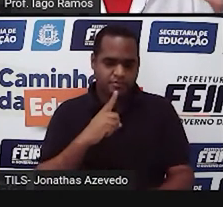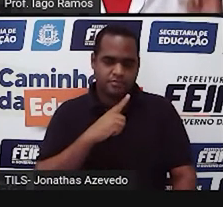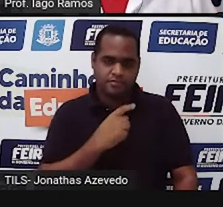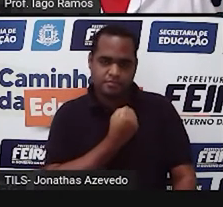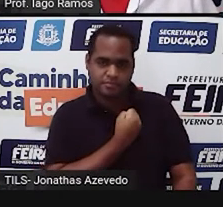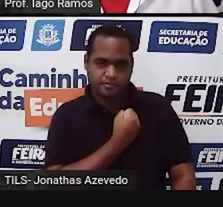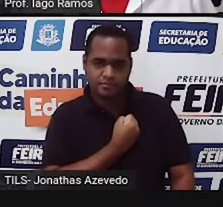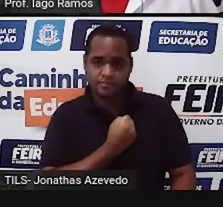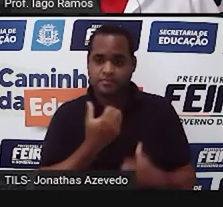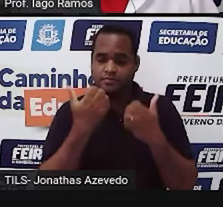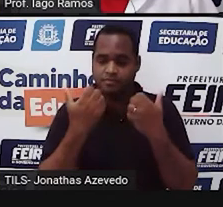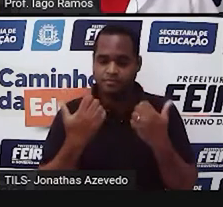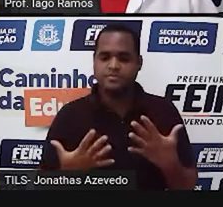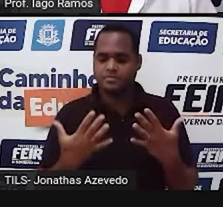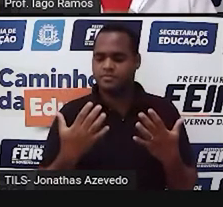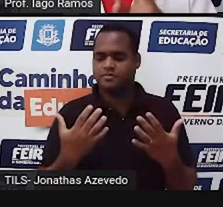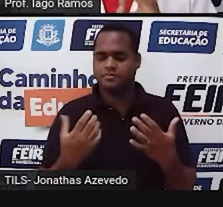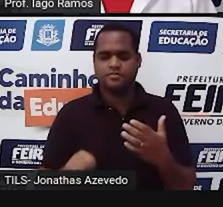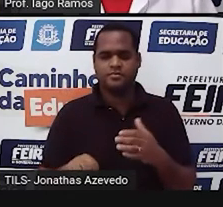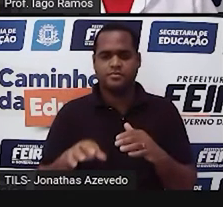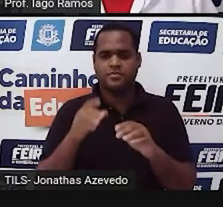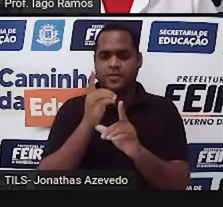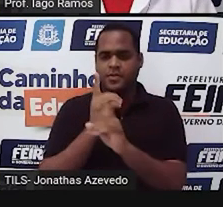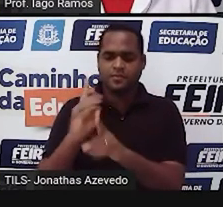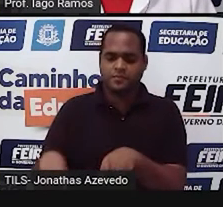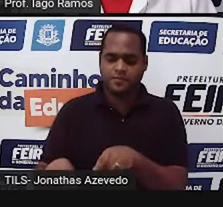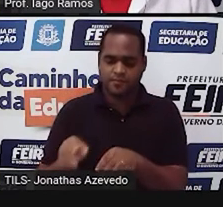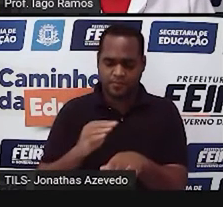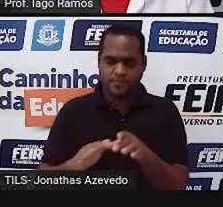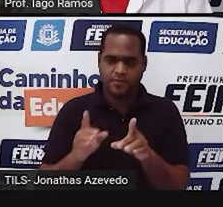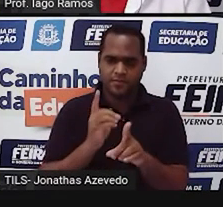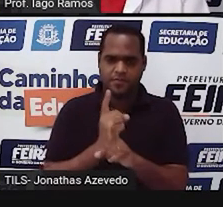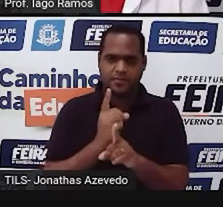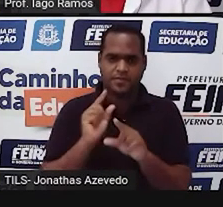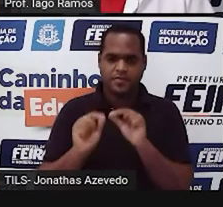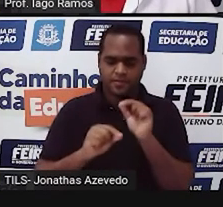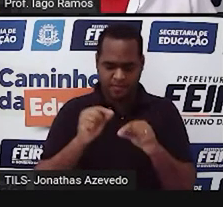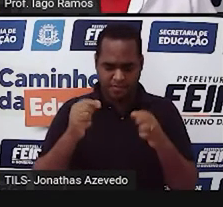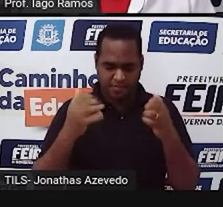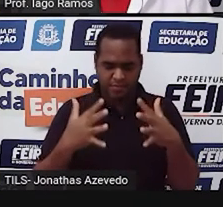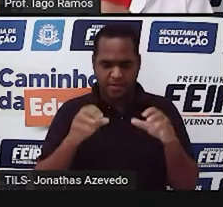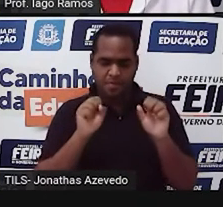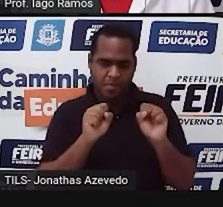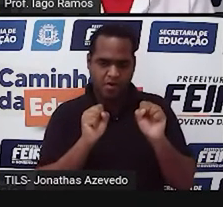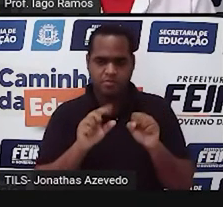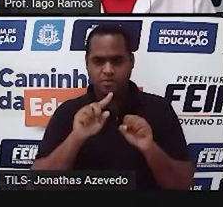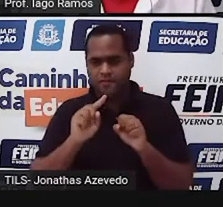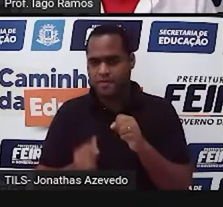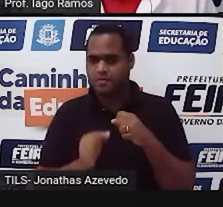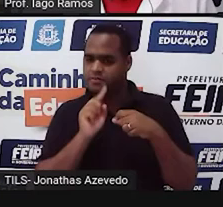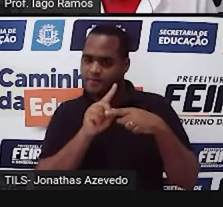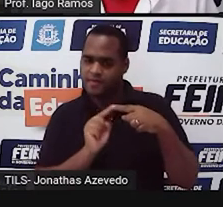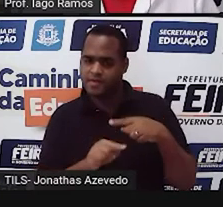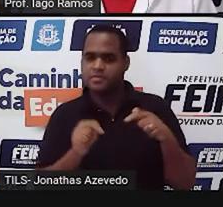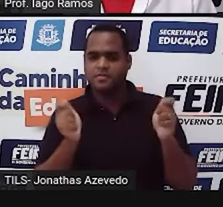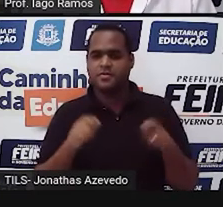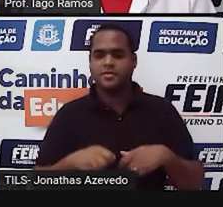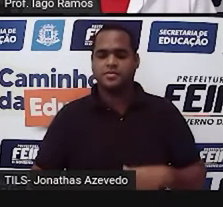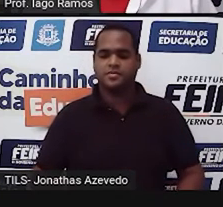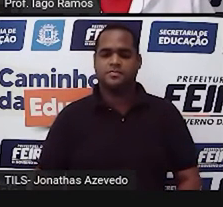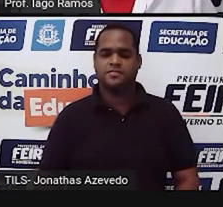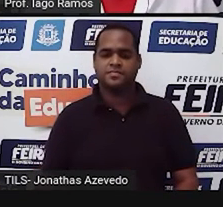eles são encontrados a partir de frações e podem ter vírgulas isso aí galerinha